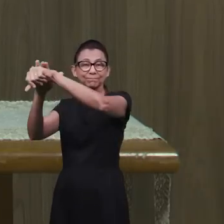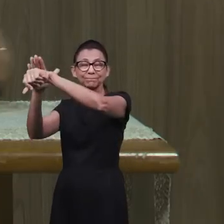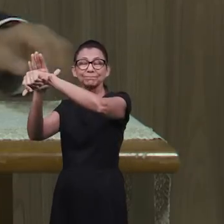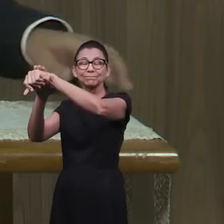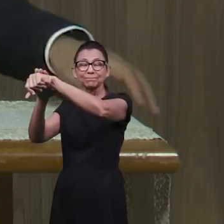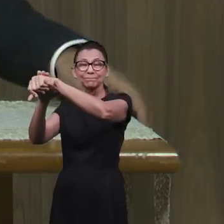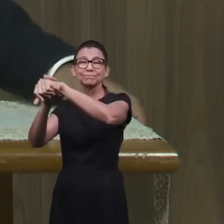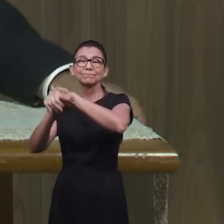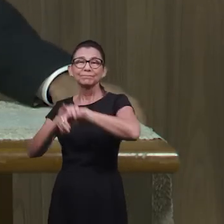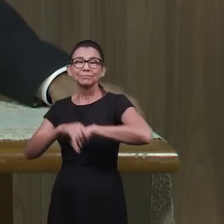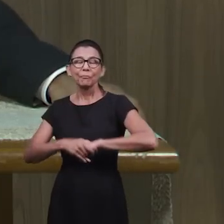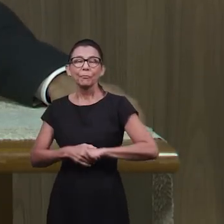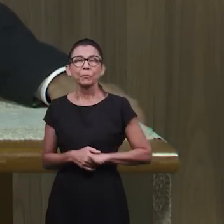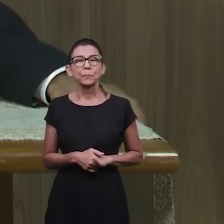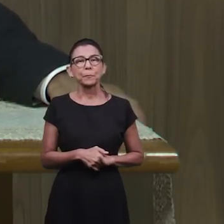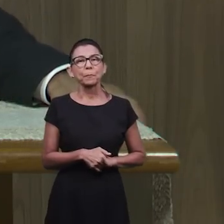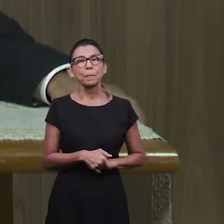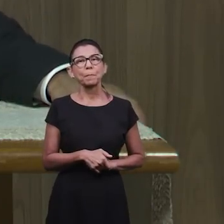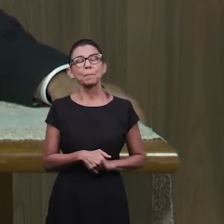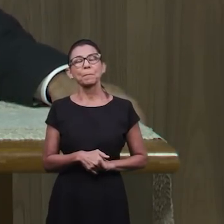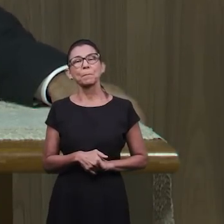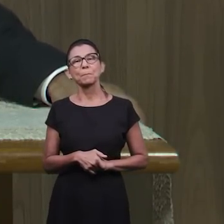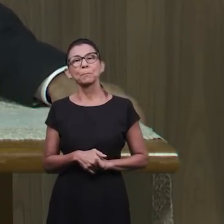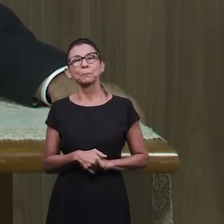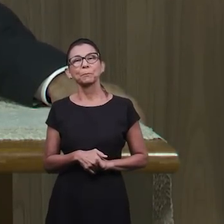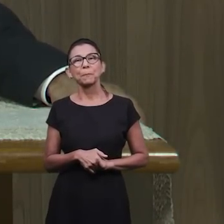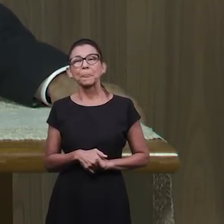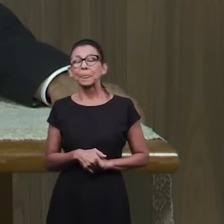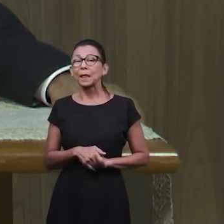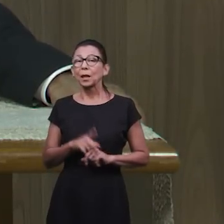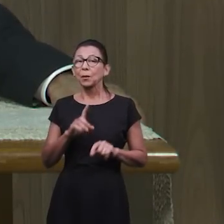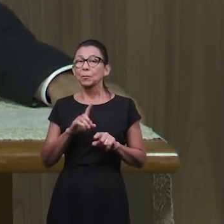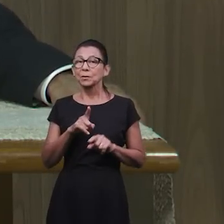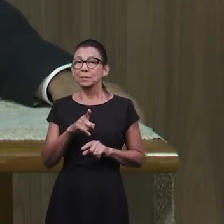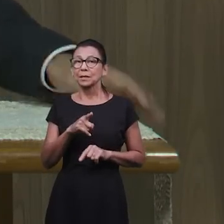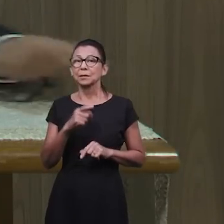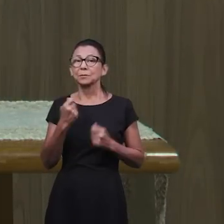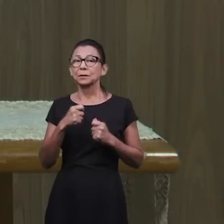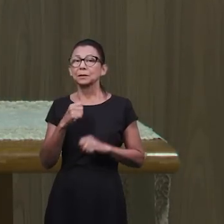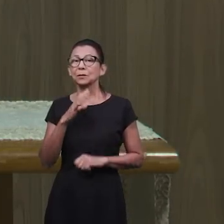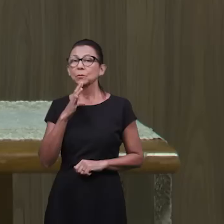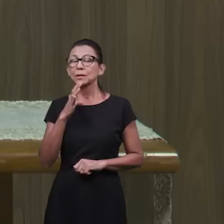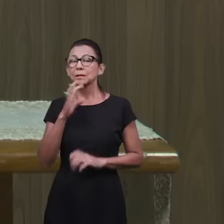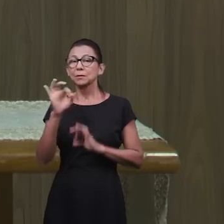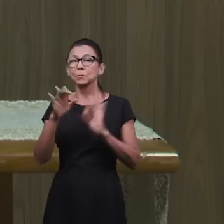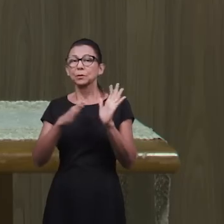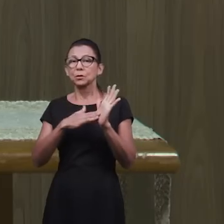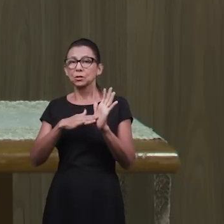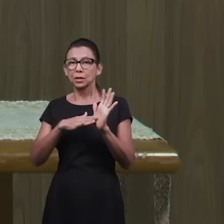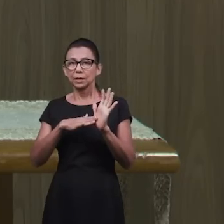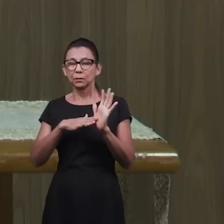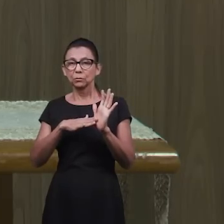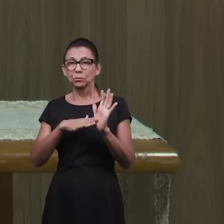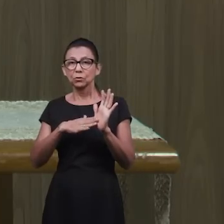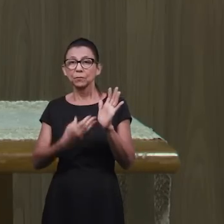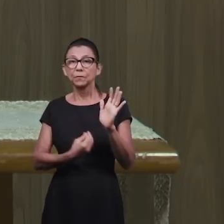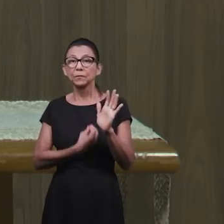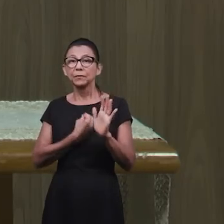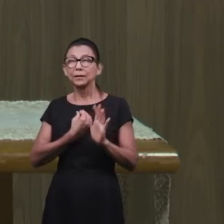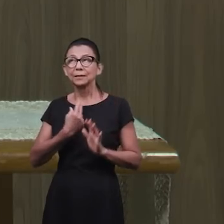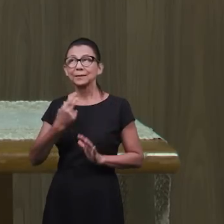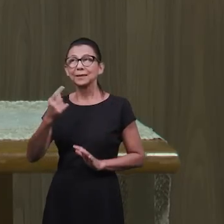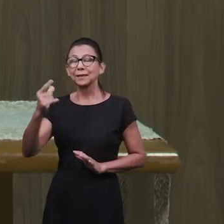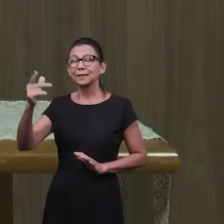Agora, a principal coisa que Ele quer é que você entenda que existe uma vida eterna. Que existe uma vida eterna que